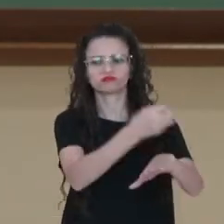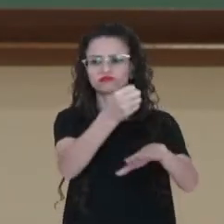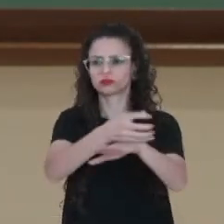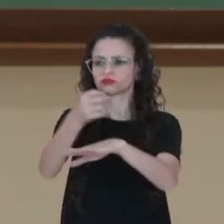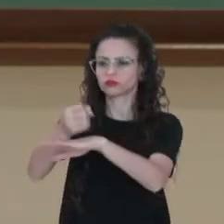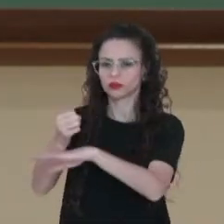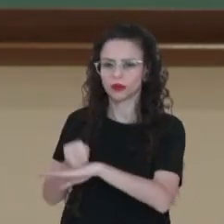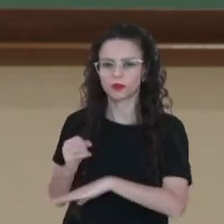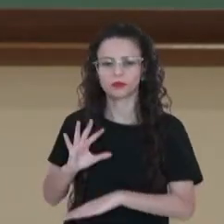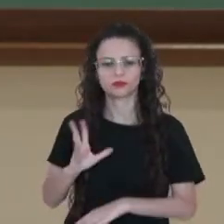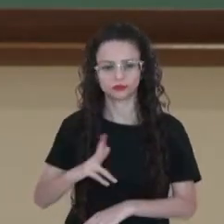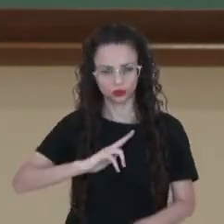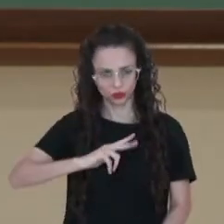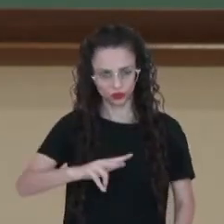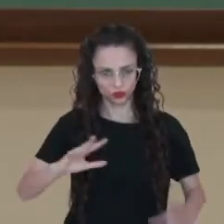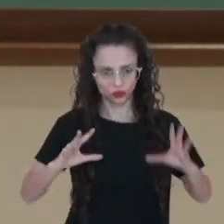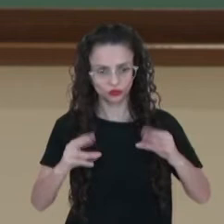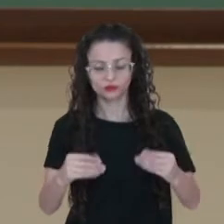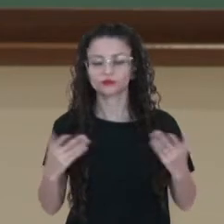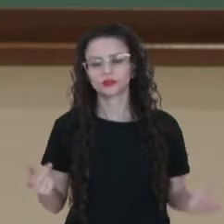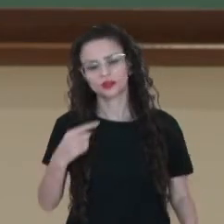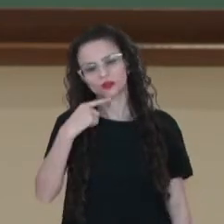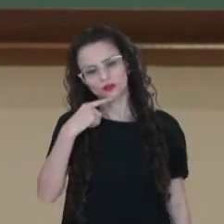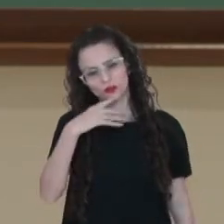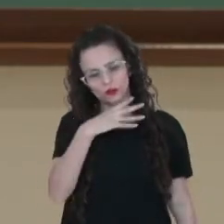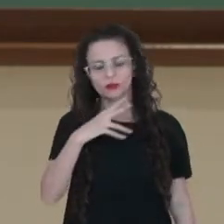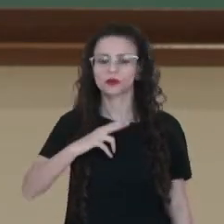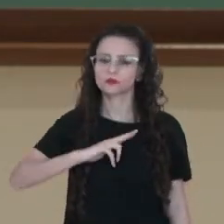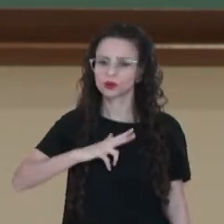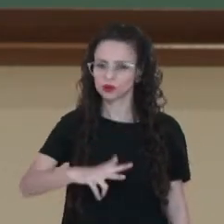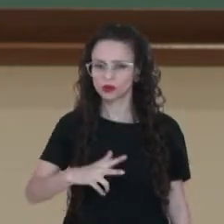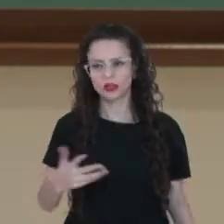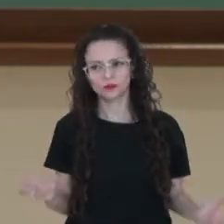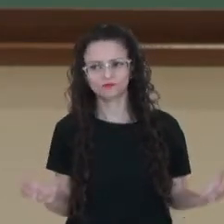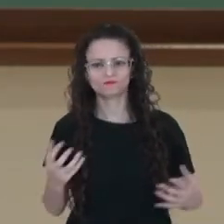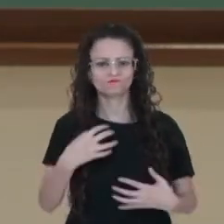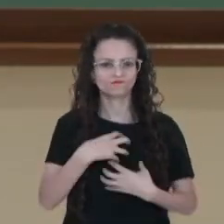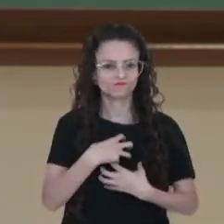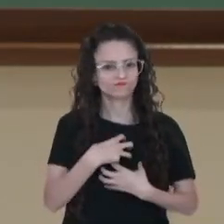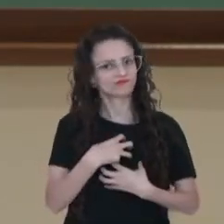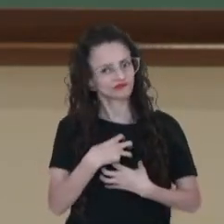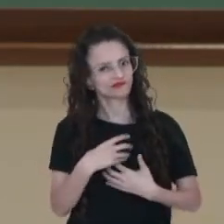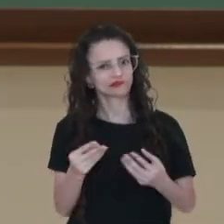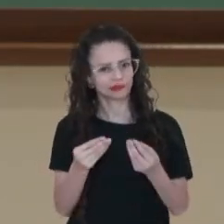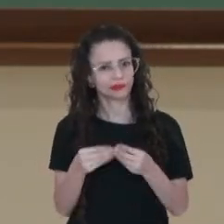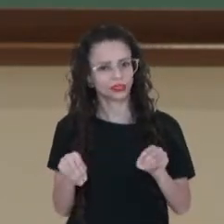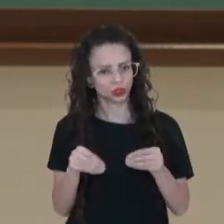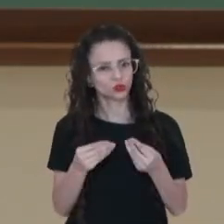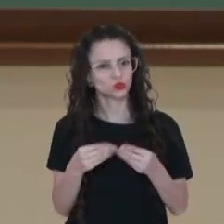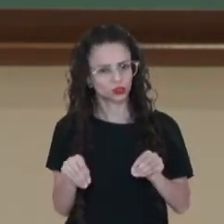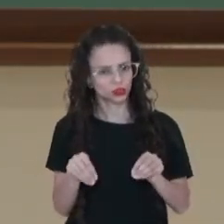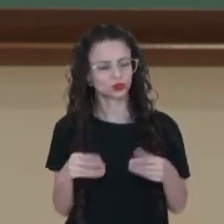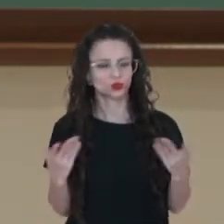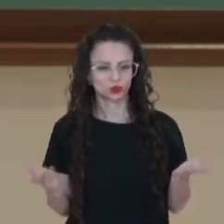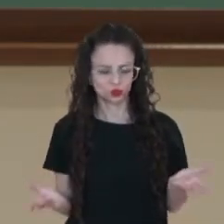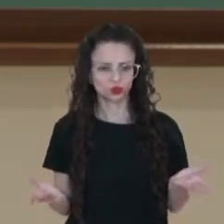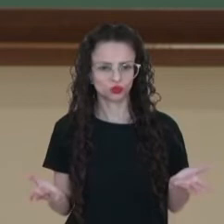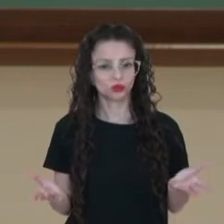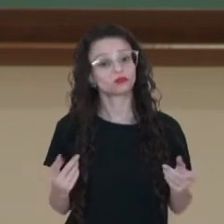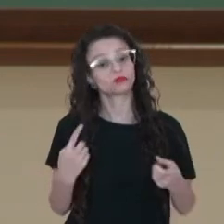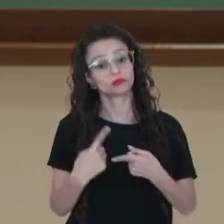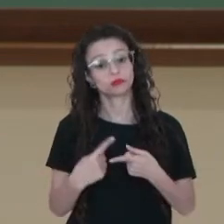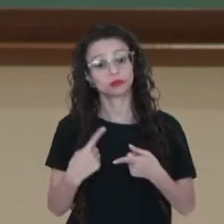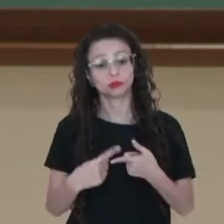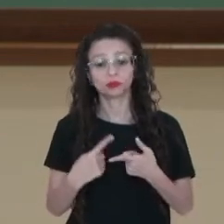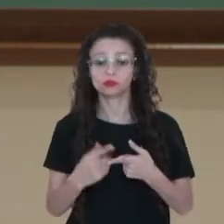portuguesas. Obviamente que Portugal se viu tendo prejuízo com essa união. Haja visto que,